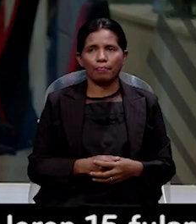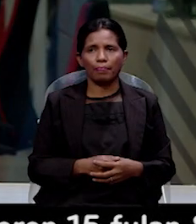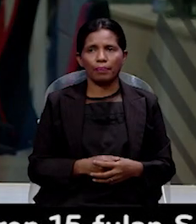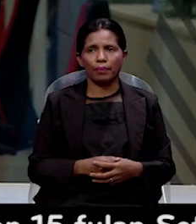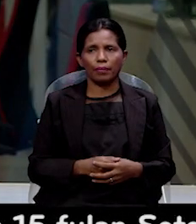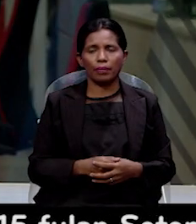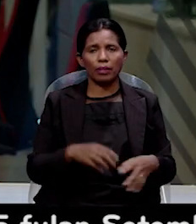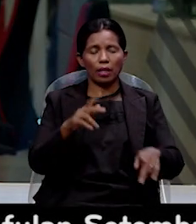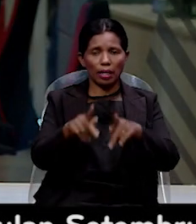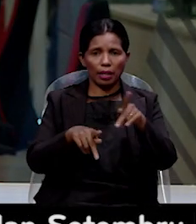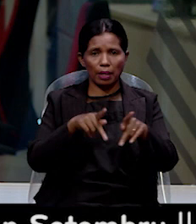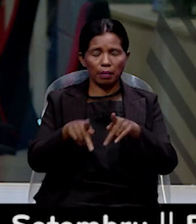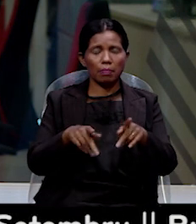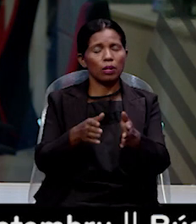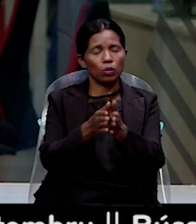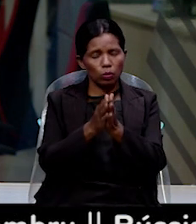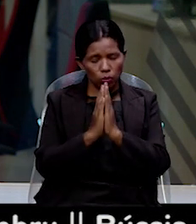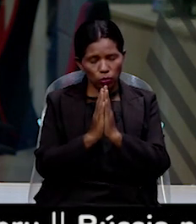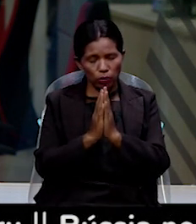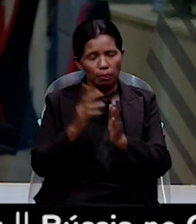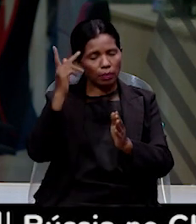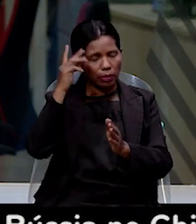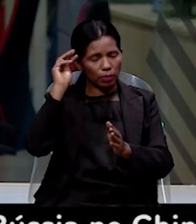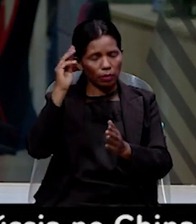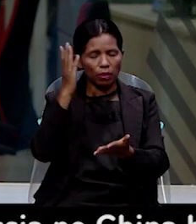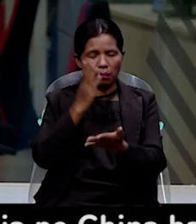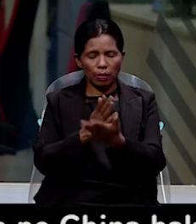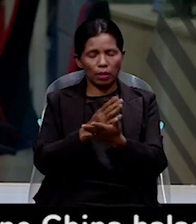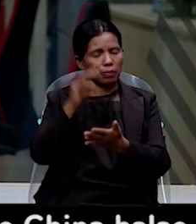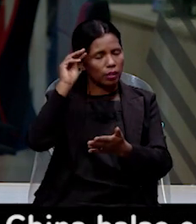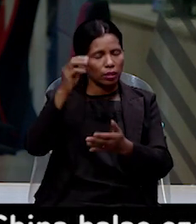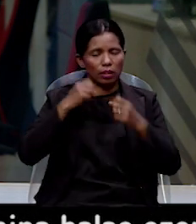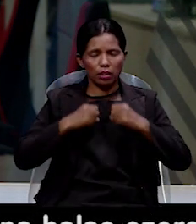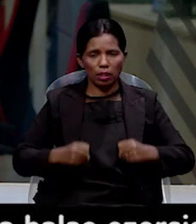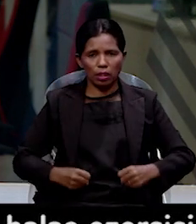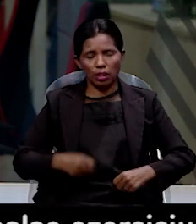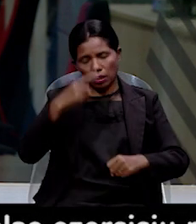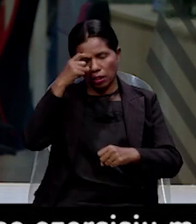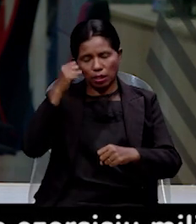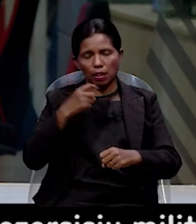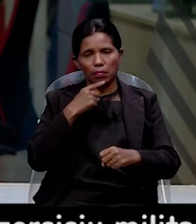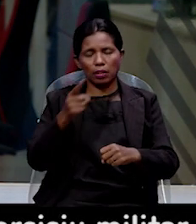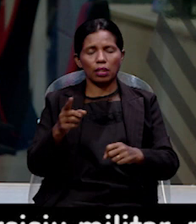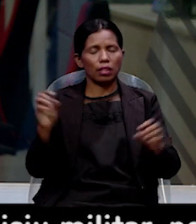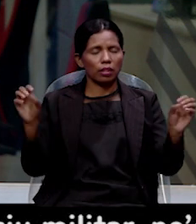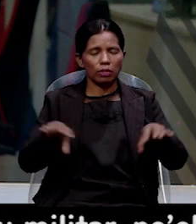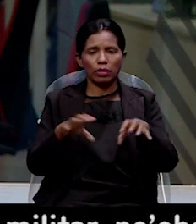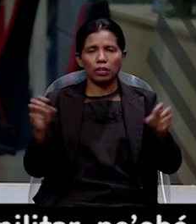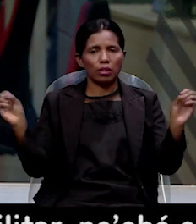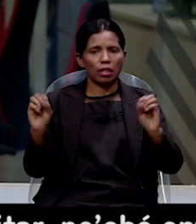Civil, husu primeiro-ministro, atu exonera ministra saúde, tamba considera incapacidade.